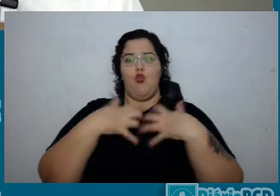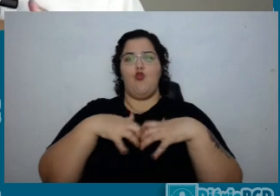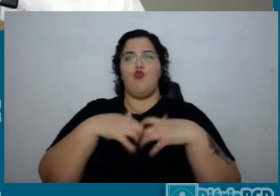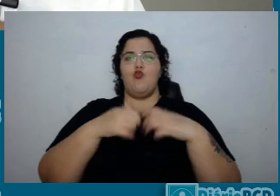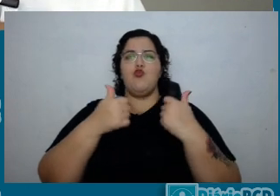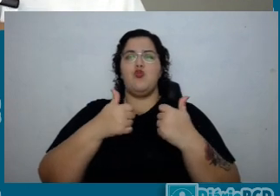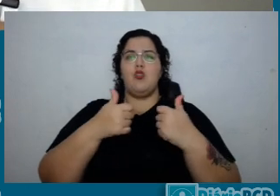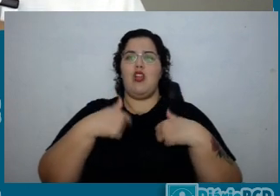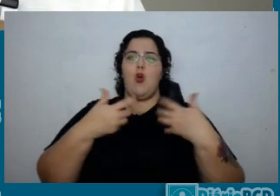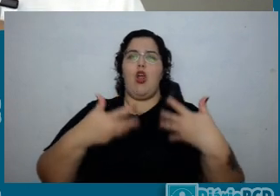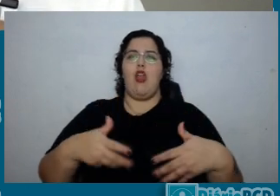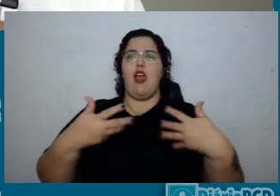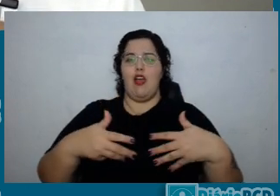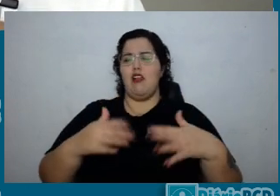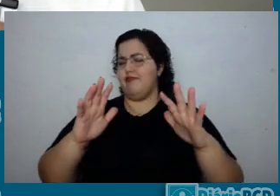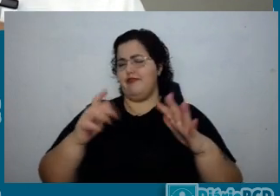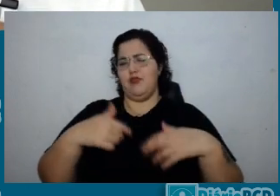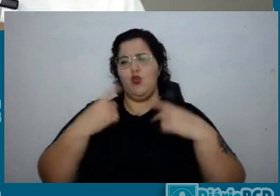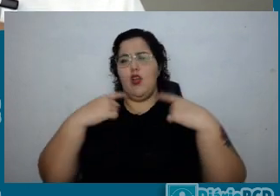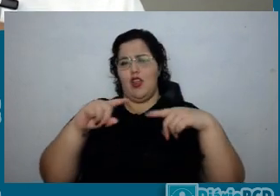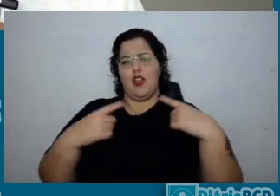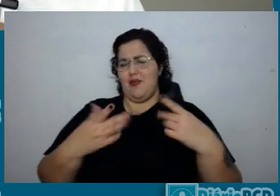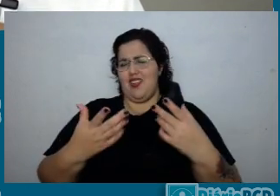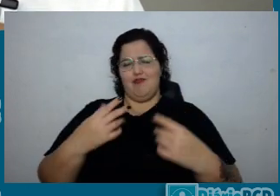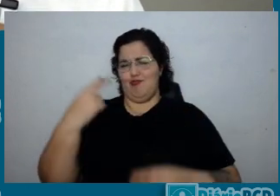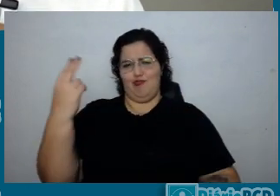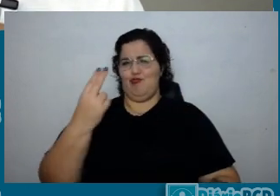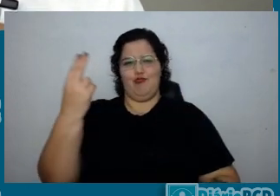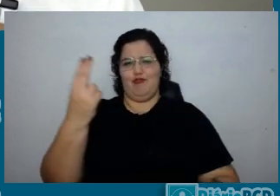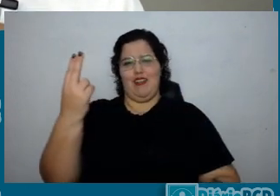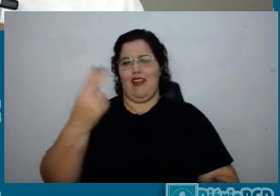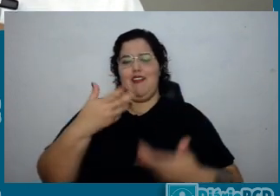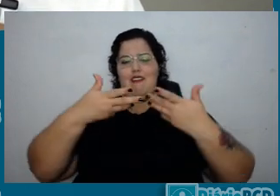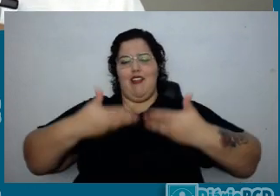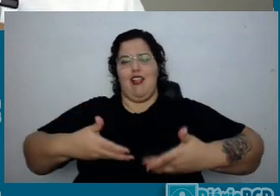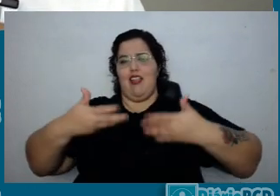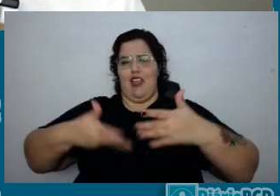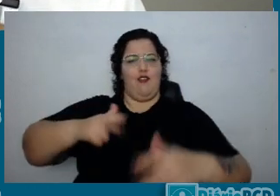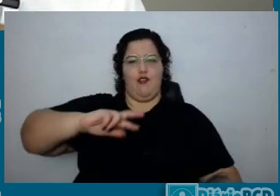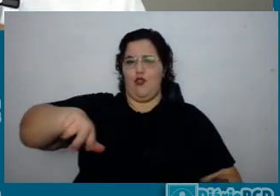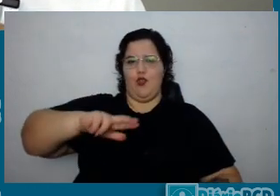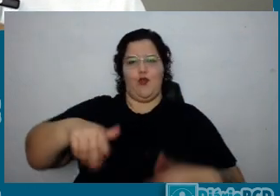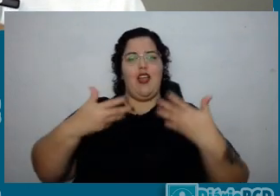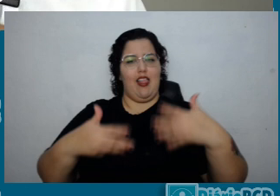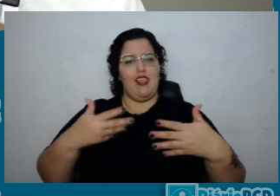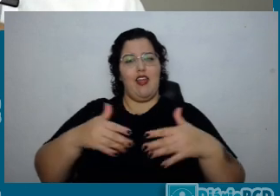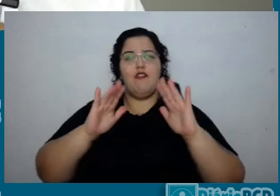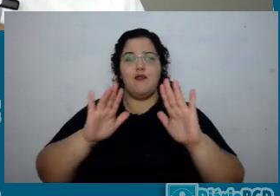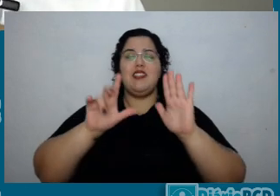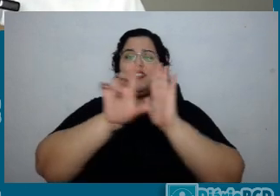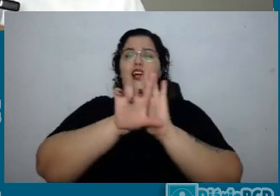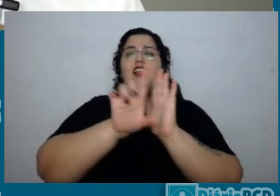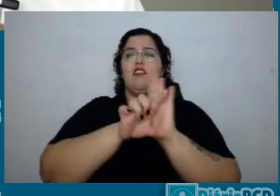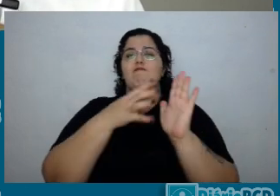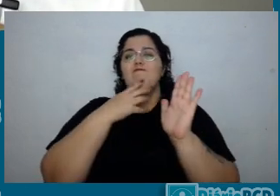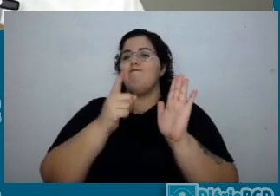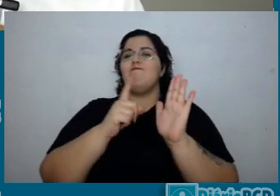foi identificado como... Claro que eu vou contestar, né? Mas é só para dar um exemplo de quanto ainda somos